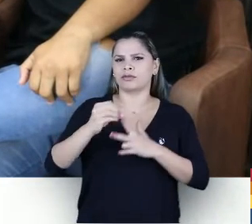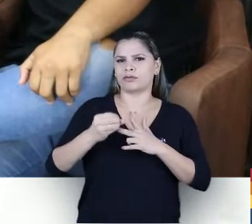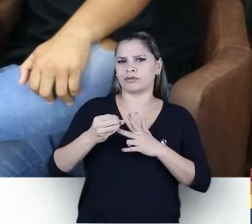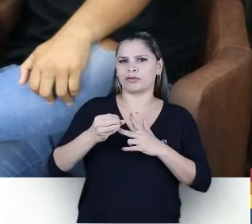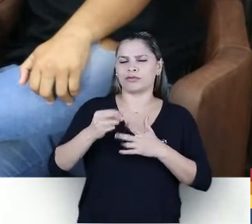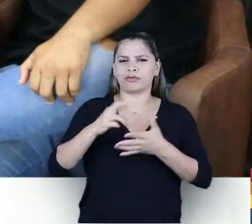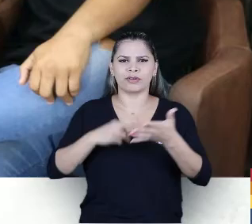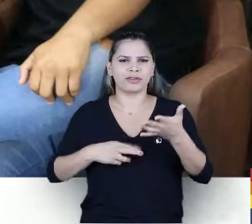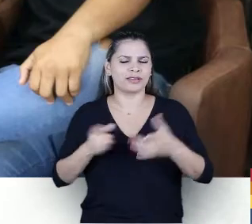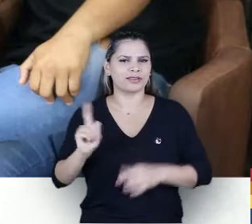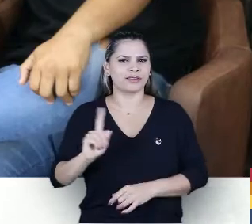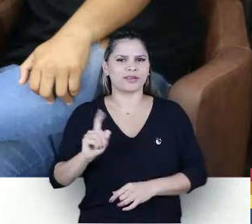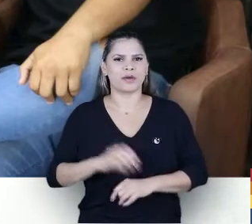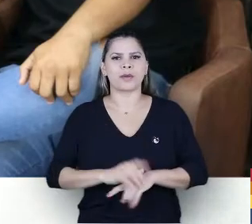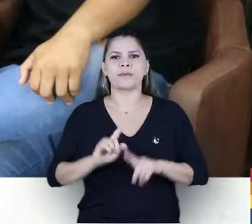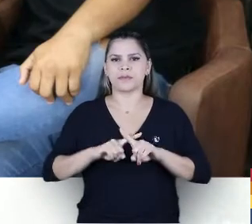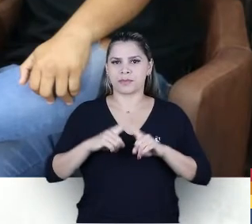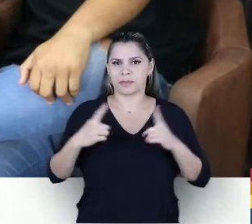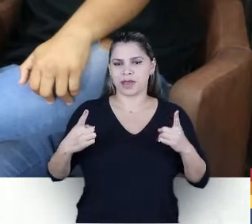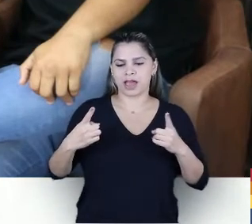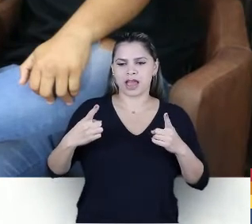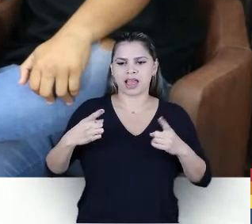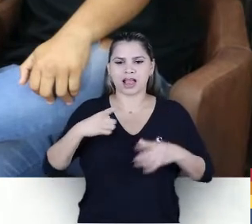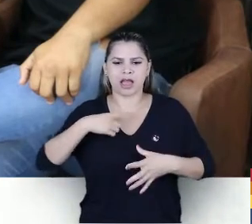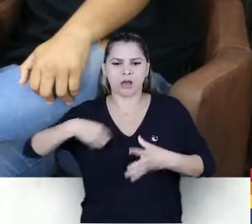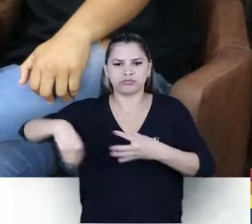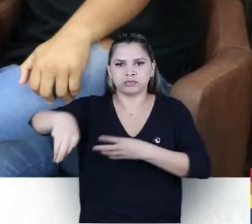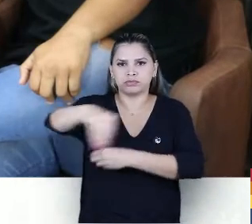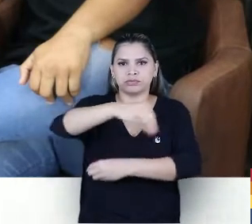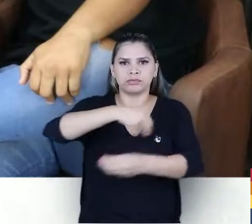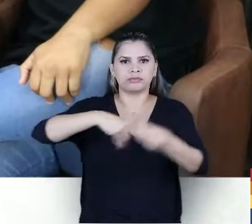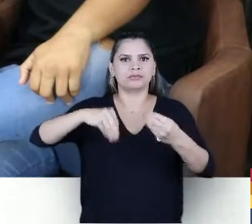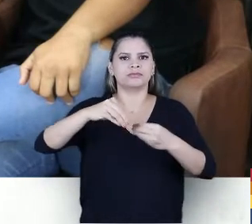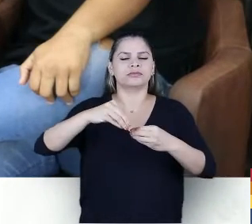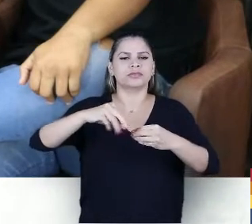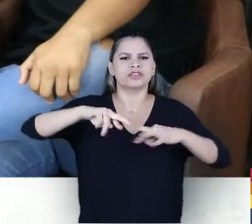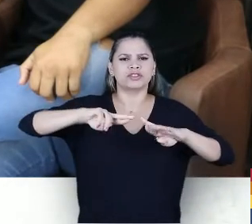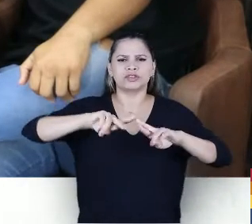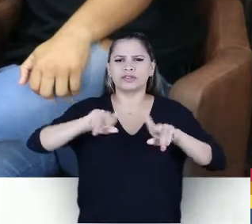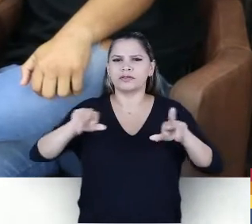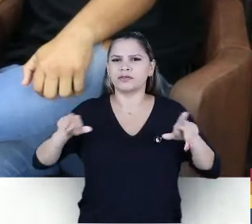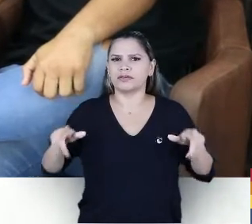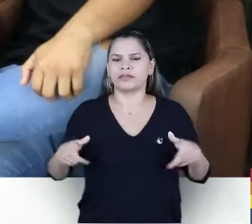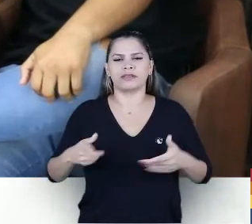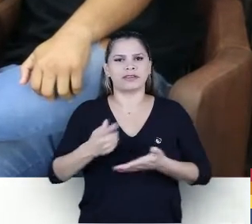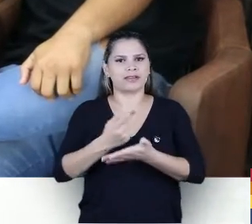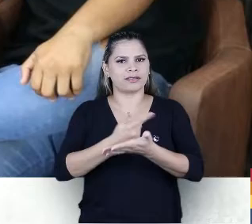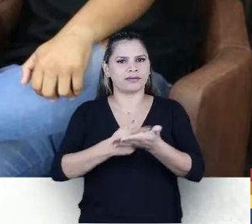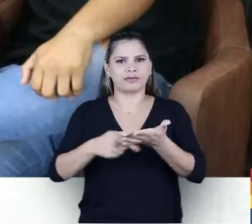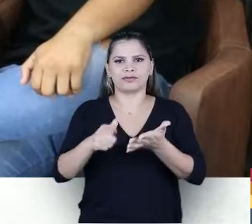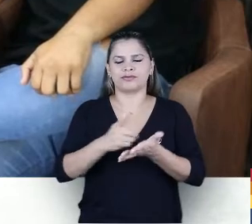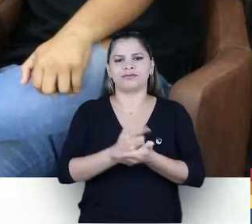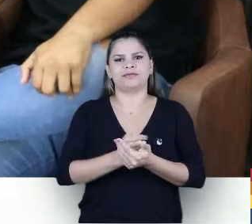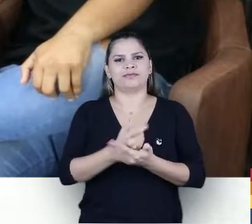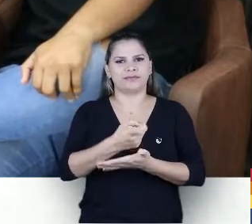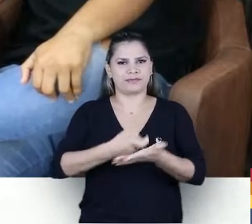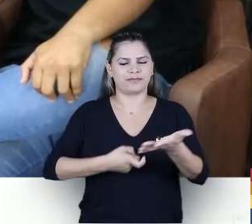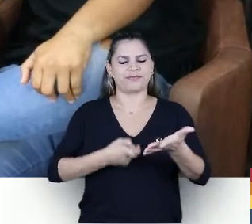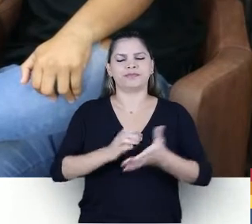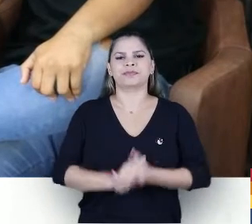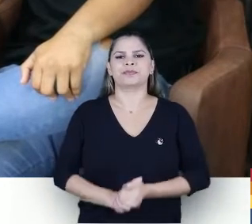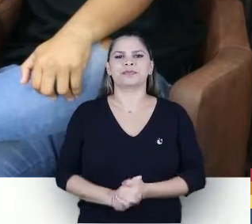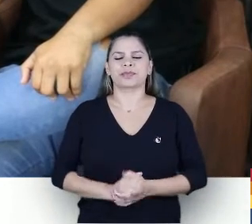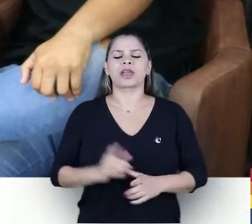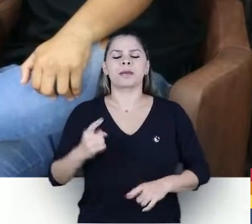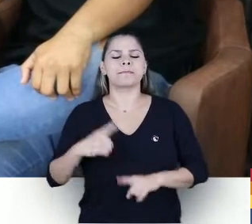que o gênero textual não é apenas aquele lá da redação do Enem. né? Mas ele está